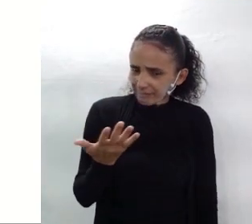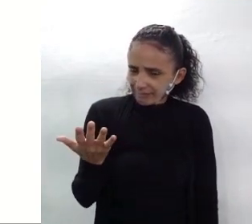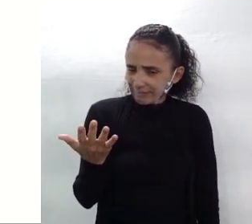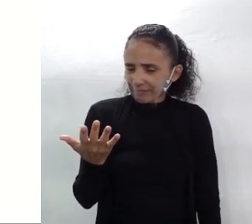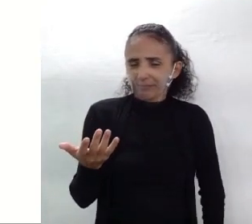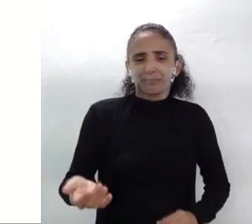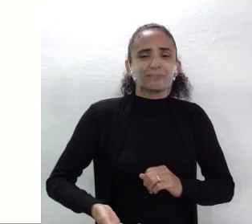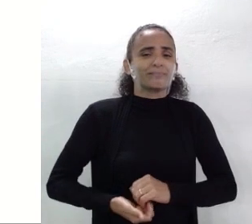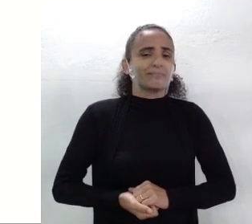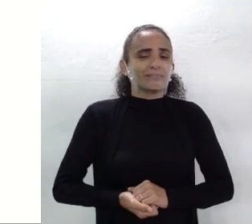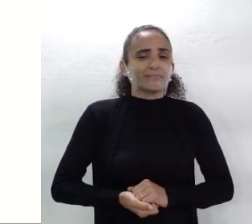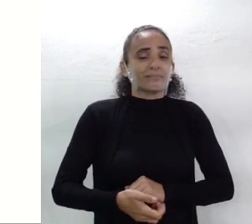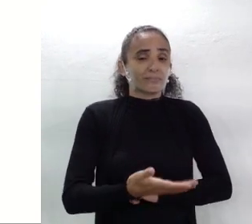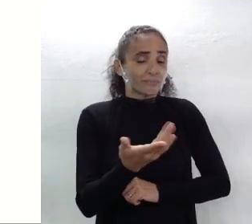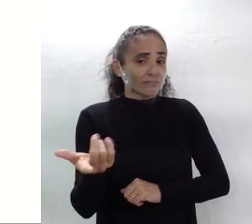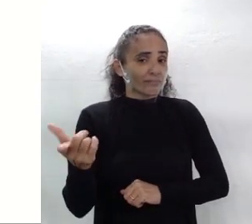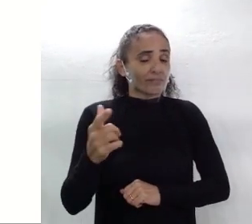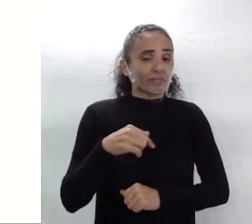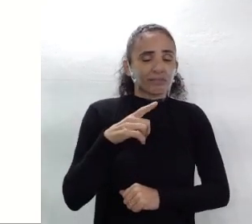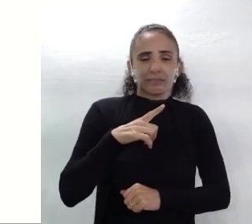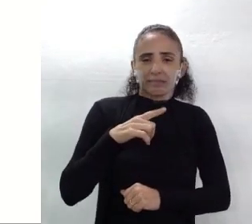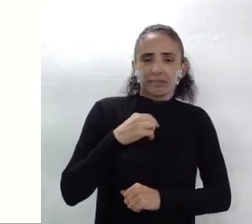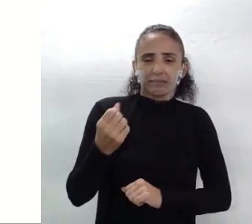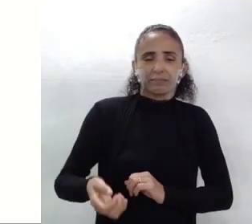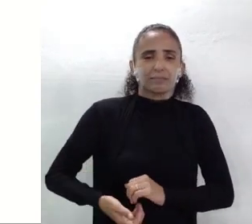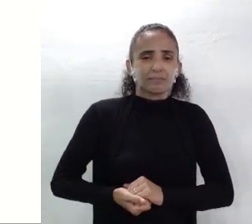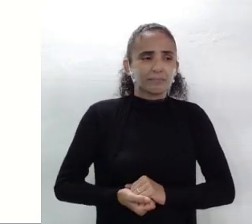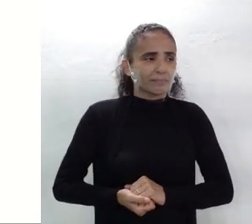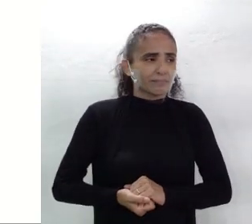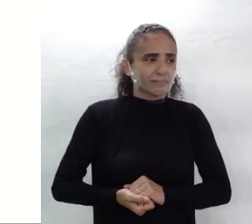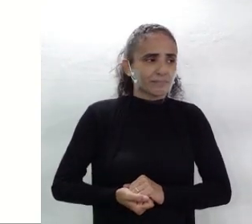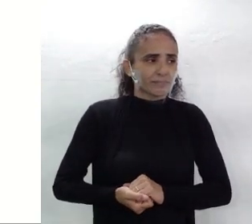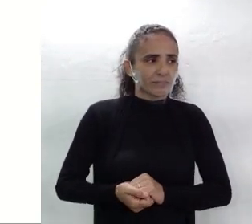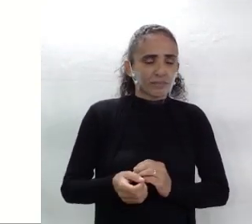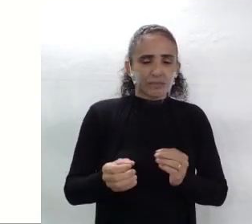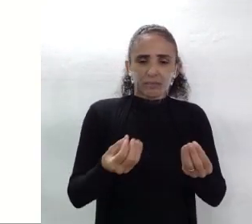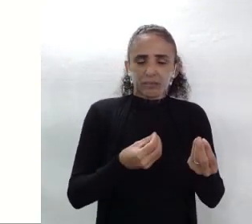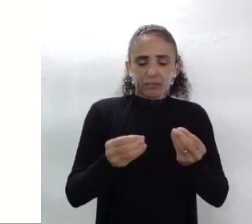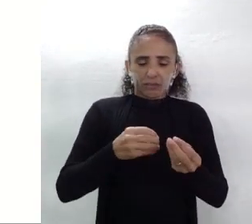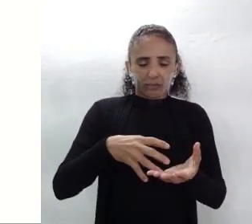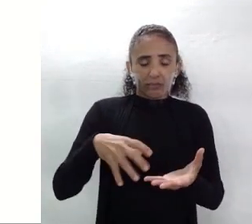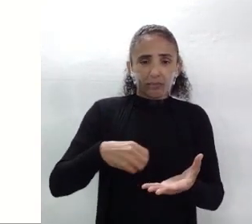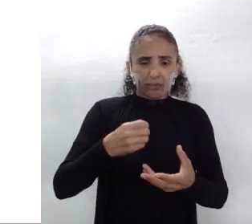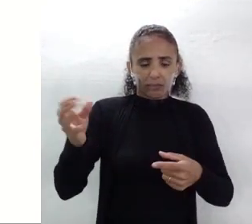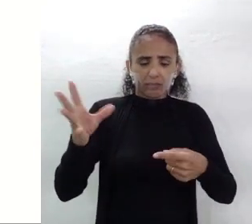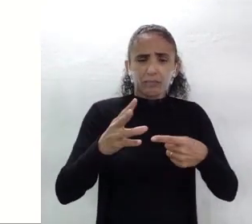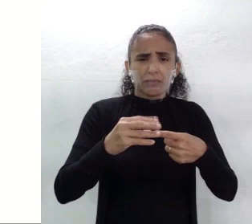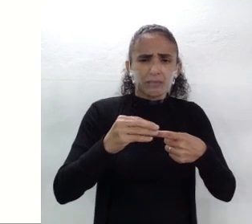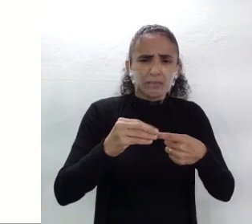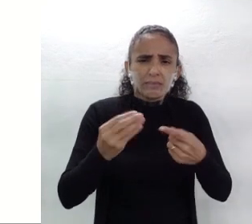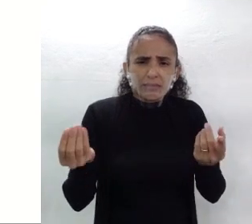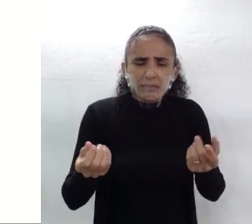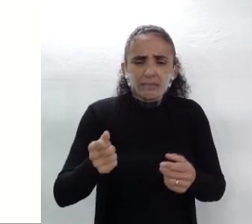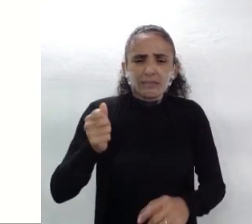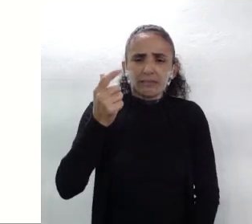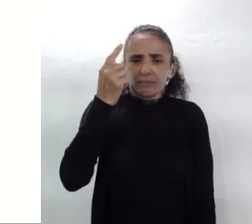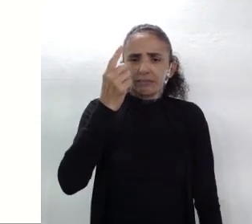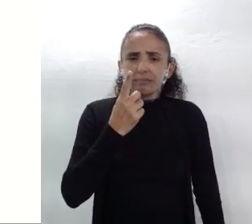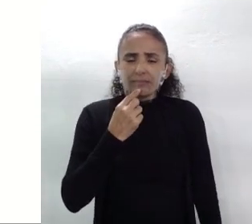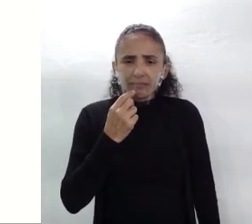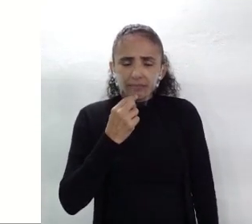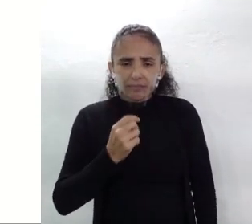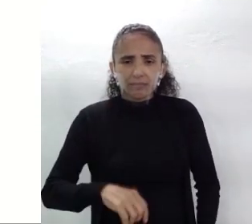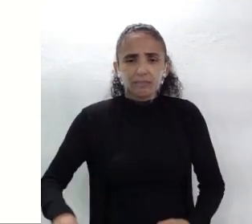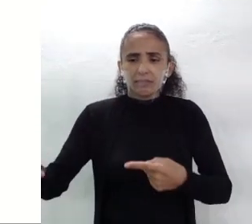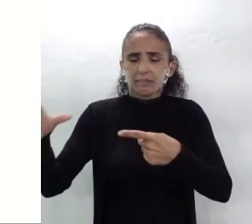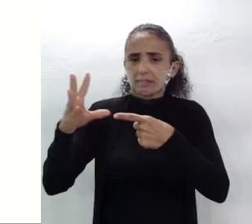azul. Então veja que eu tenho 2 e 1 saco para vermelha. Por que isso? Eu tenho o